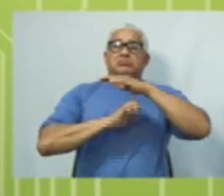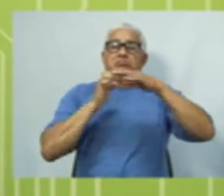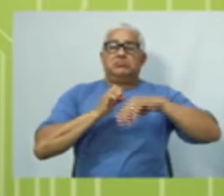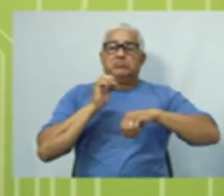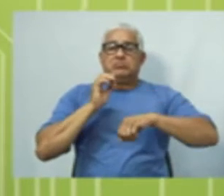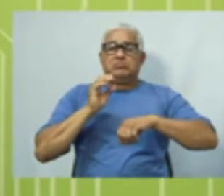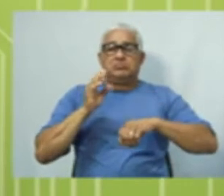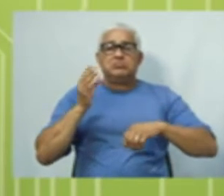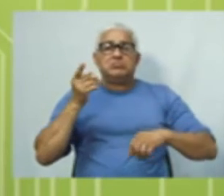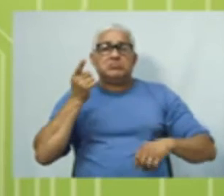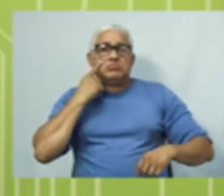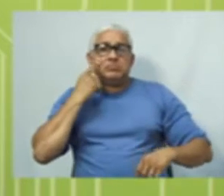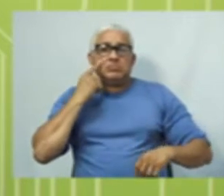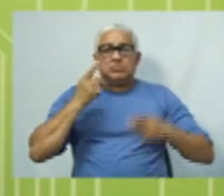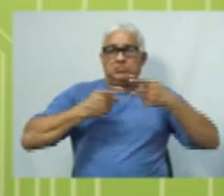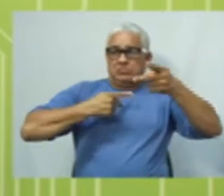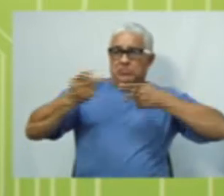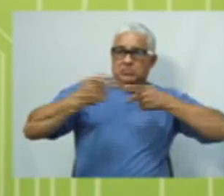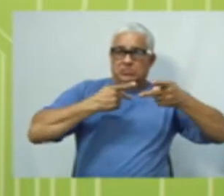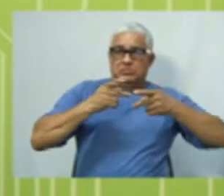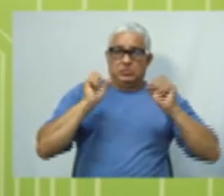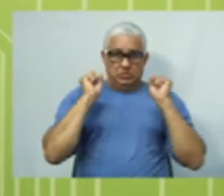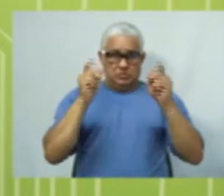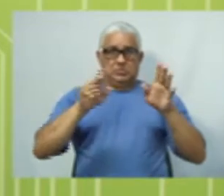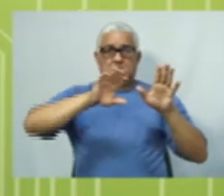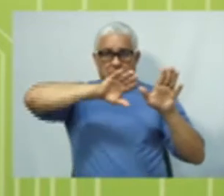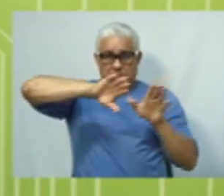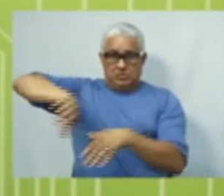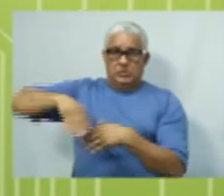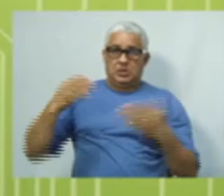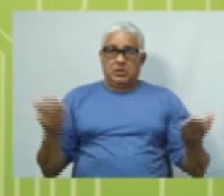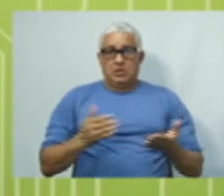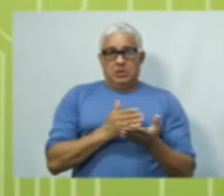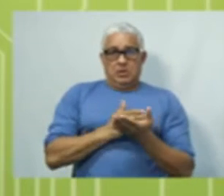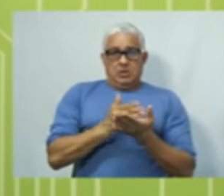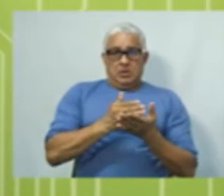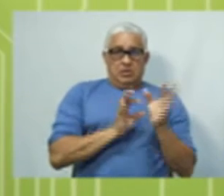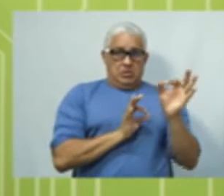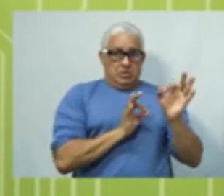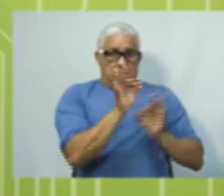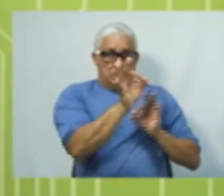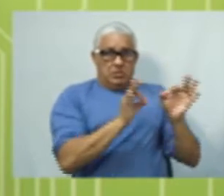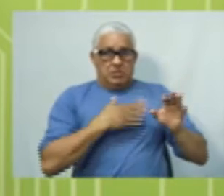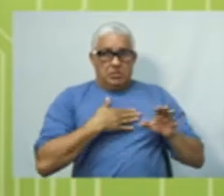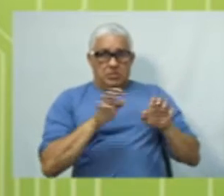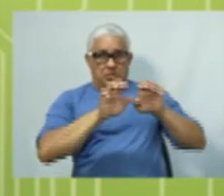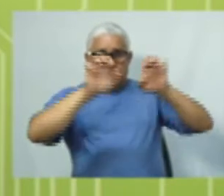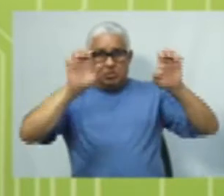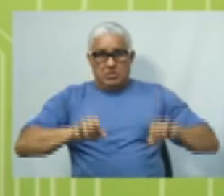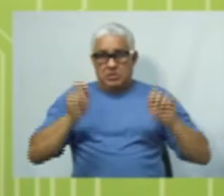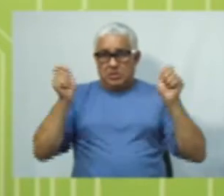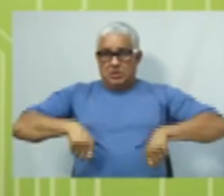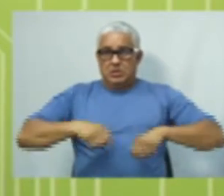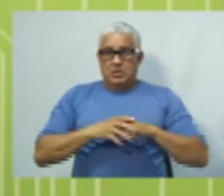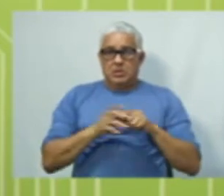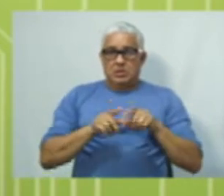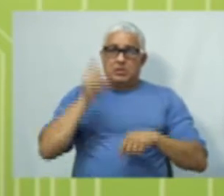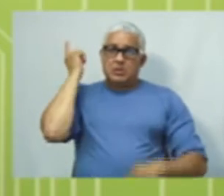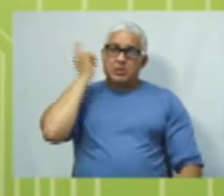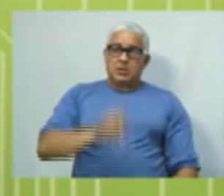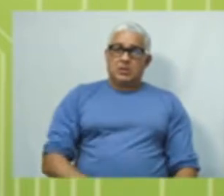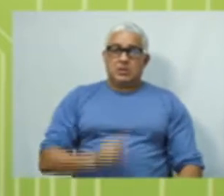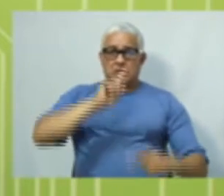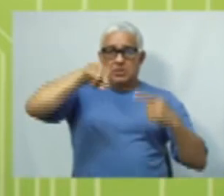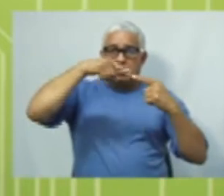para aquele semestre? Planejei? Ok. Então, a partir daí, eu vou organizar a minha estrutura para que eu possa alcançar